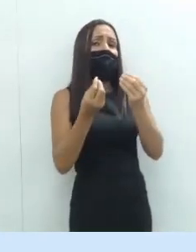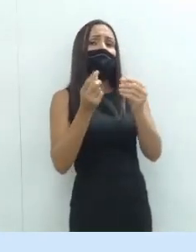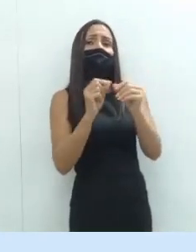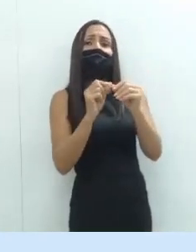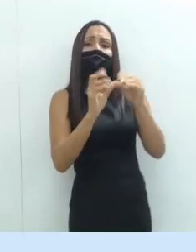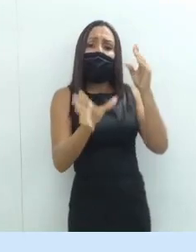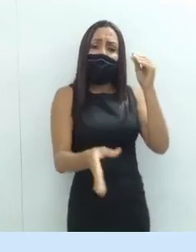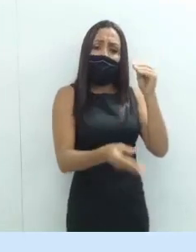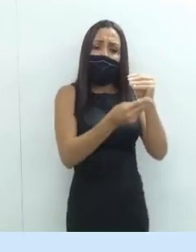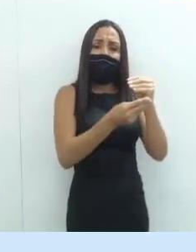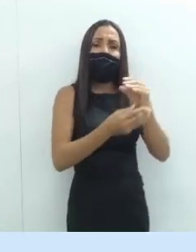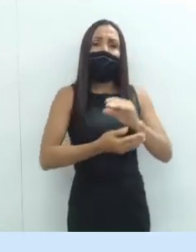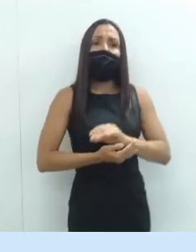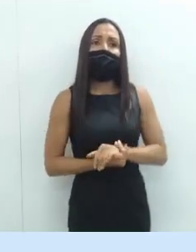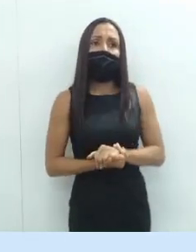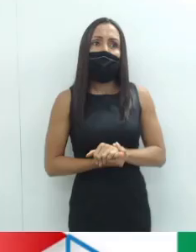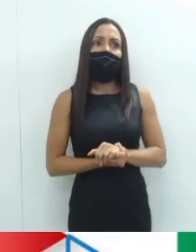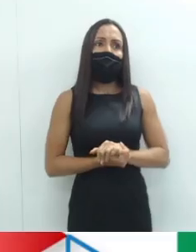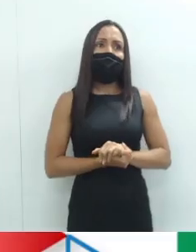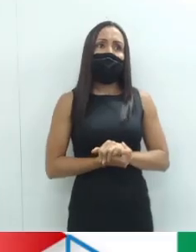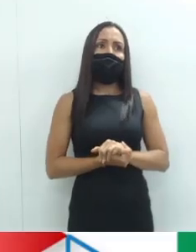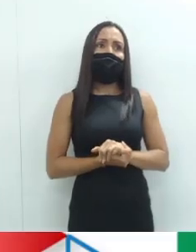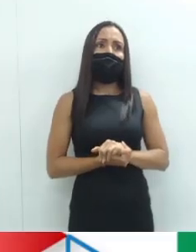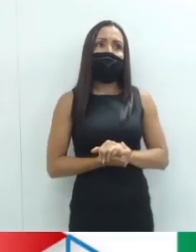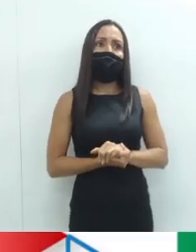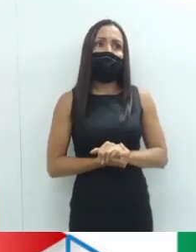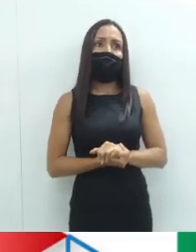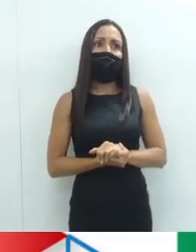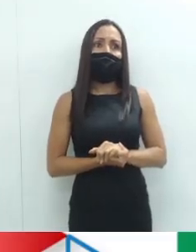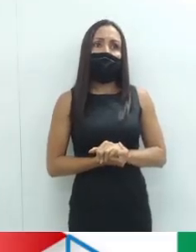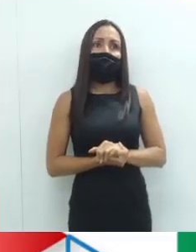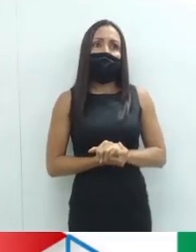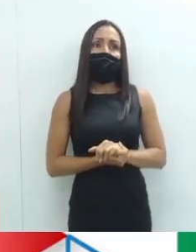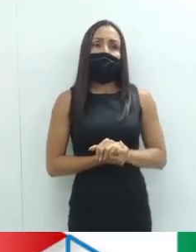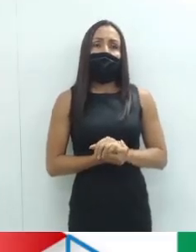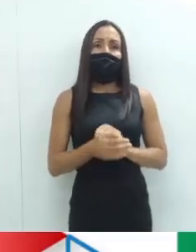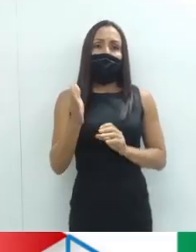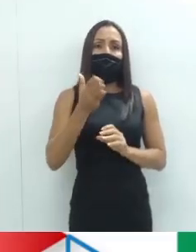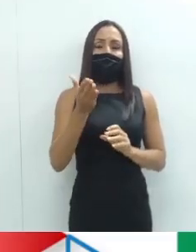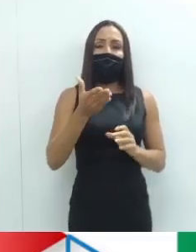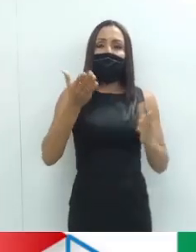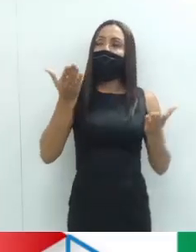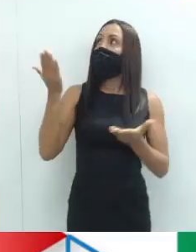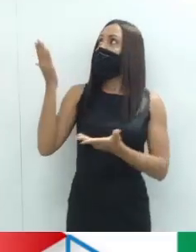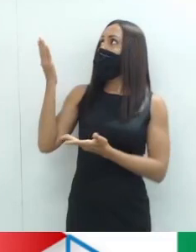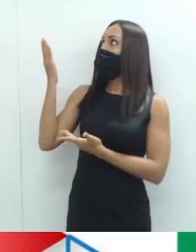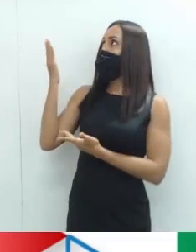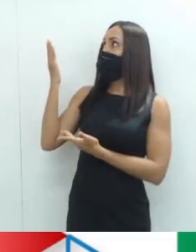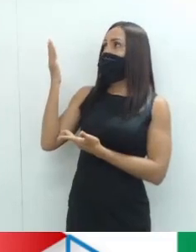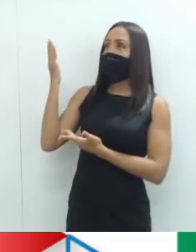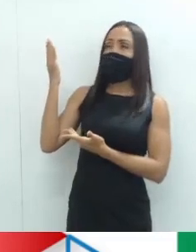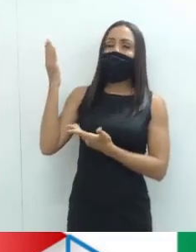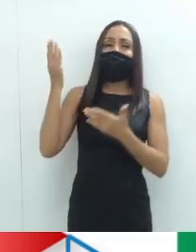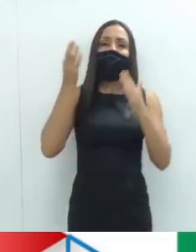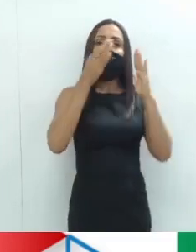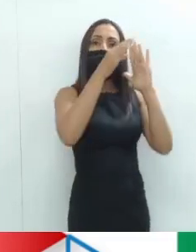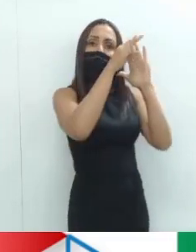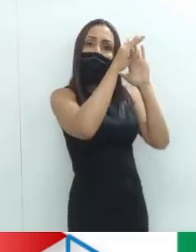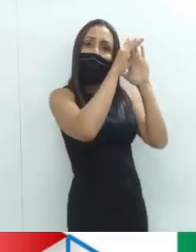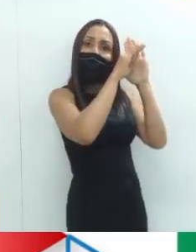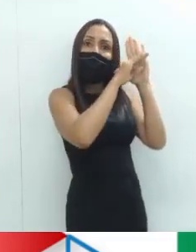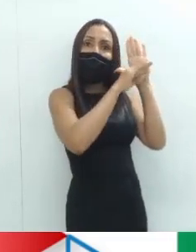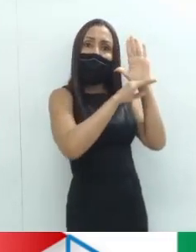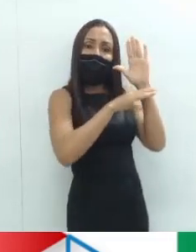tá certo? Continuando. Vamos ver agora aí na tela os procedimentos para